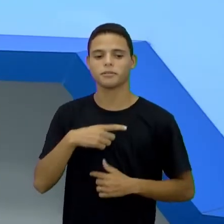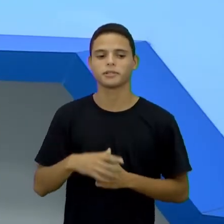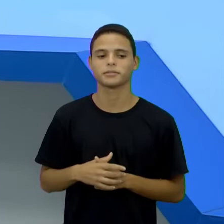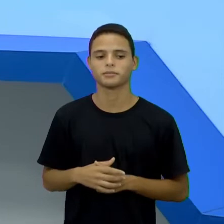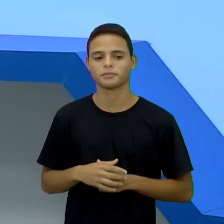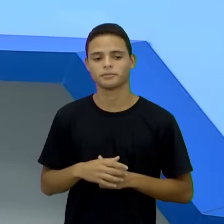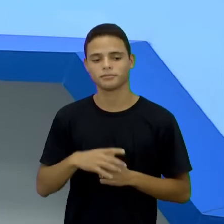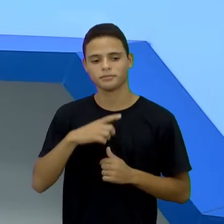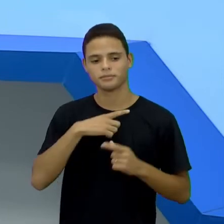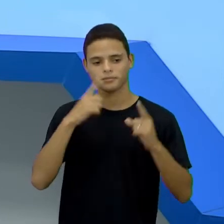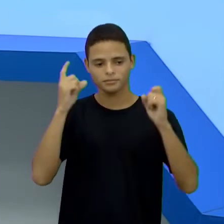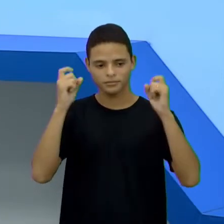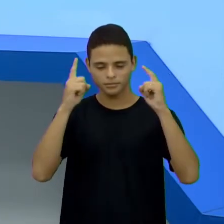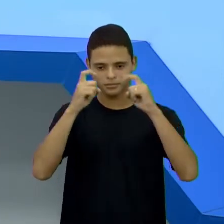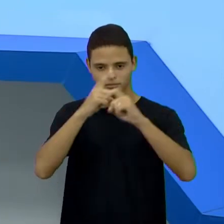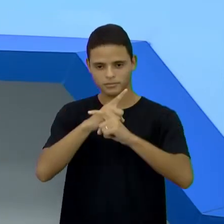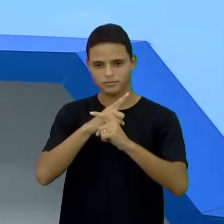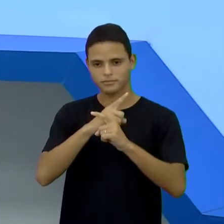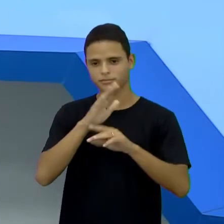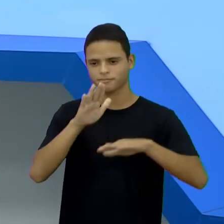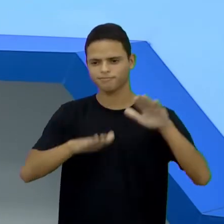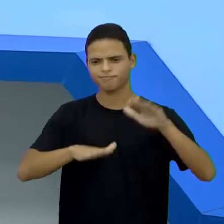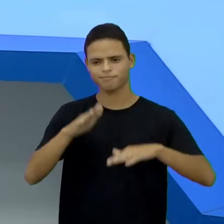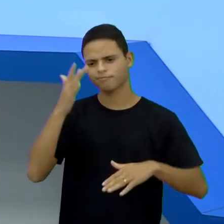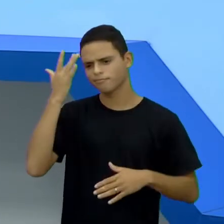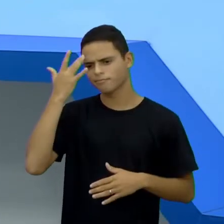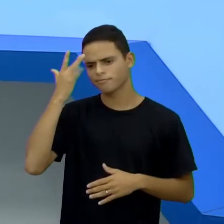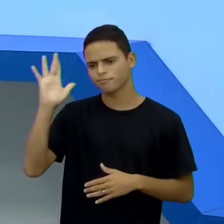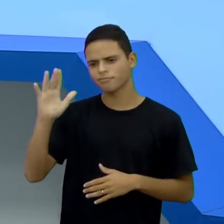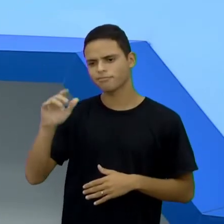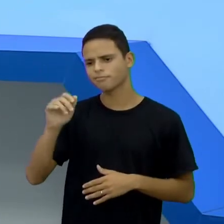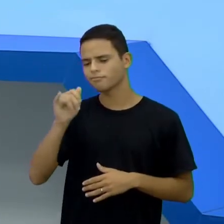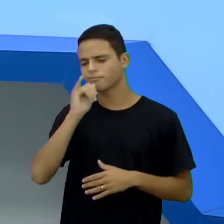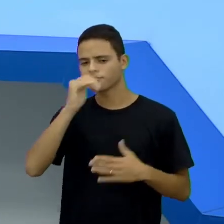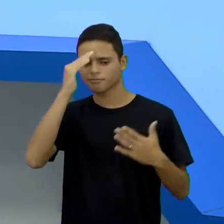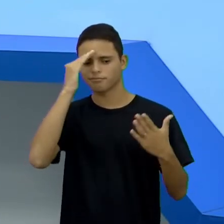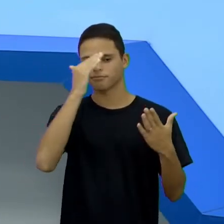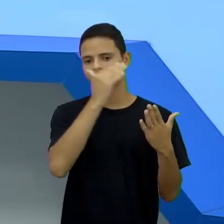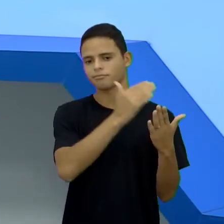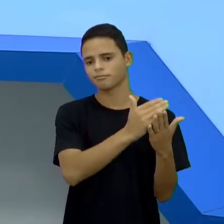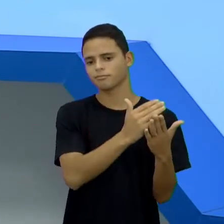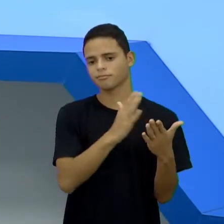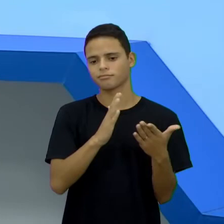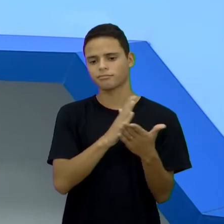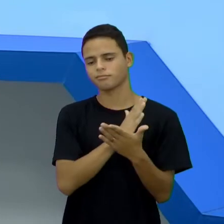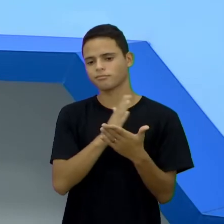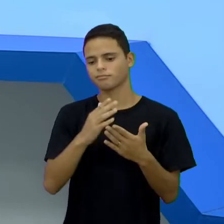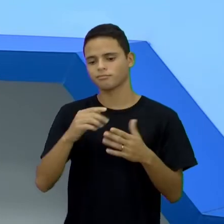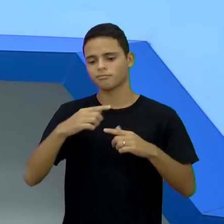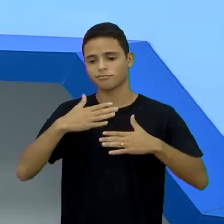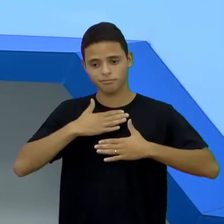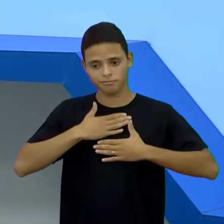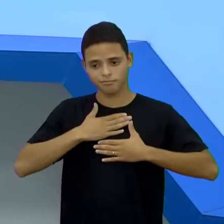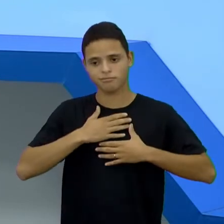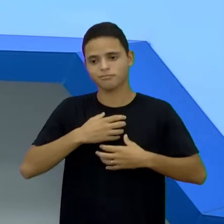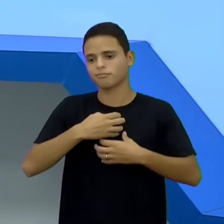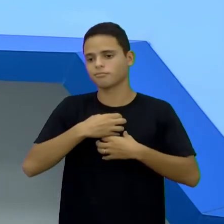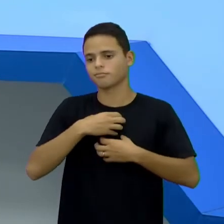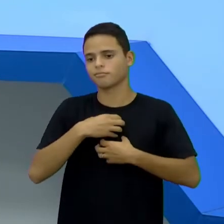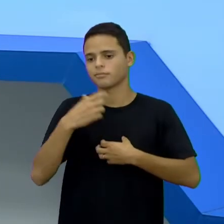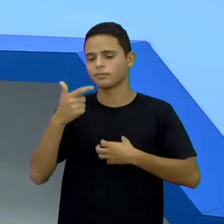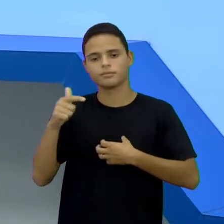muita dificuldade em fazer coisas que eu não entendo. Ou obedecer coisas que pra mim não fazem sentido. É